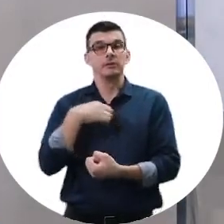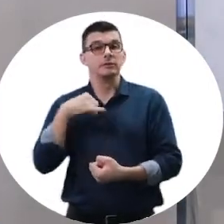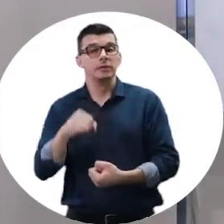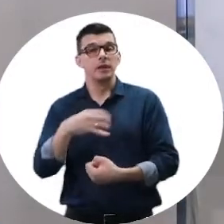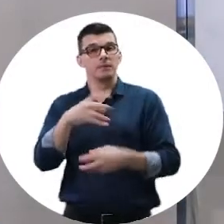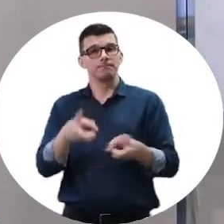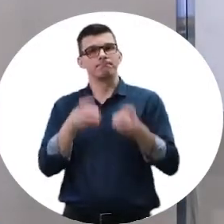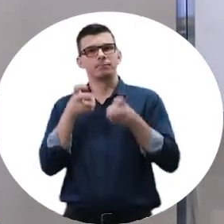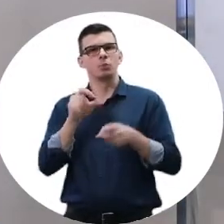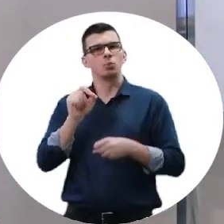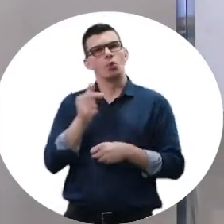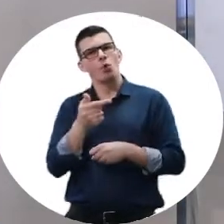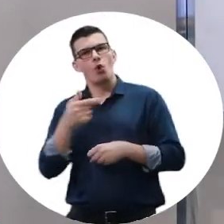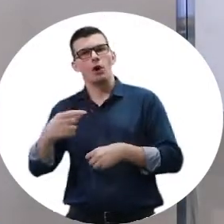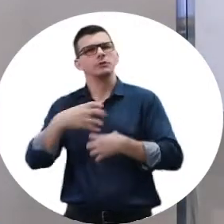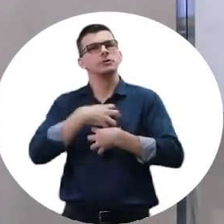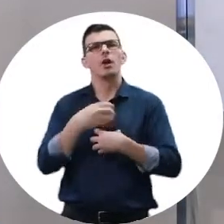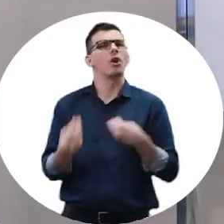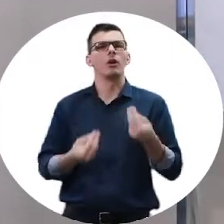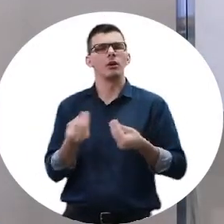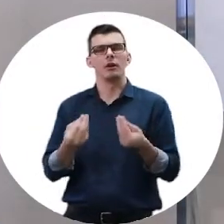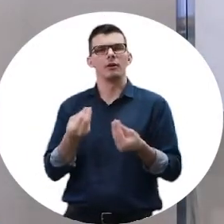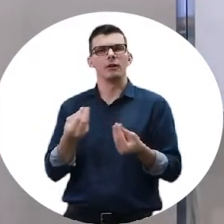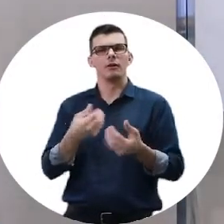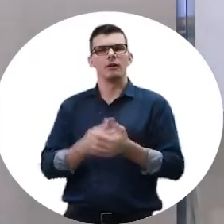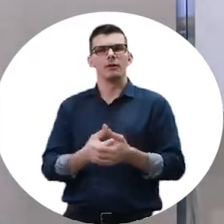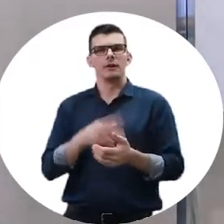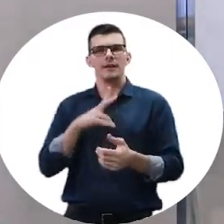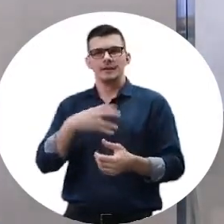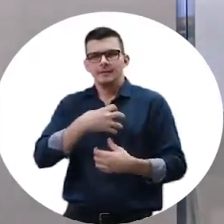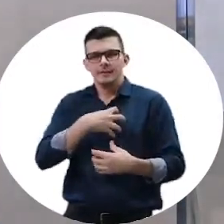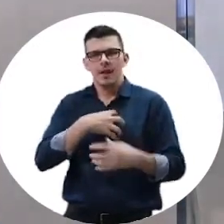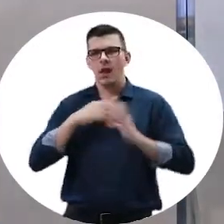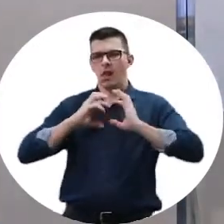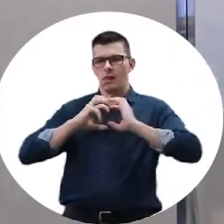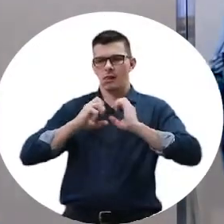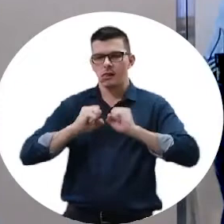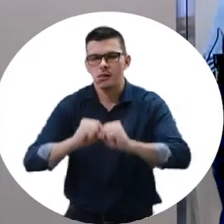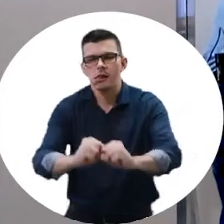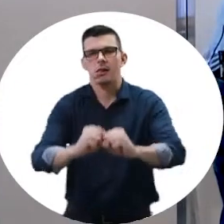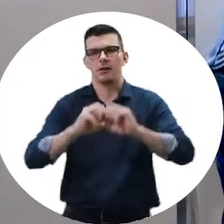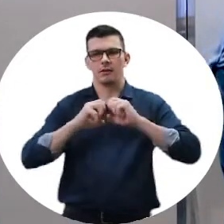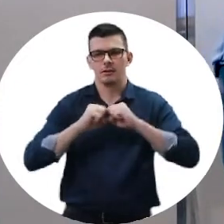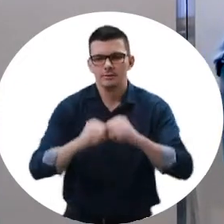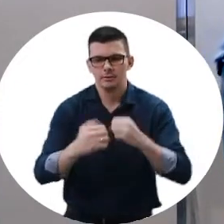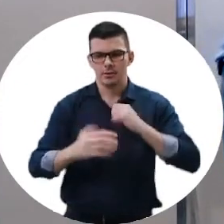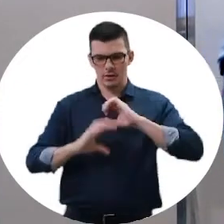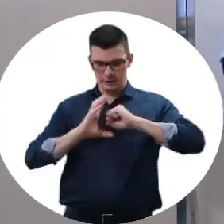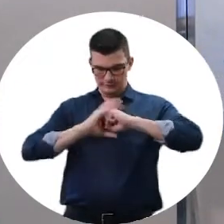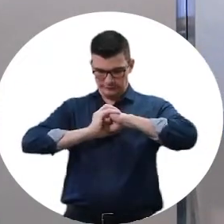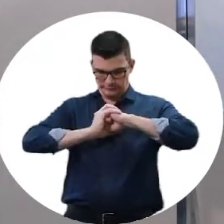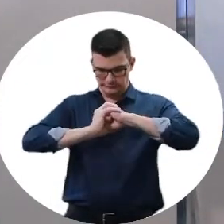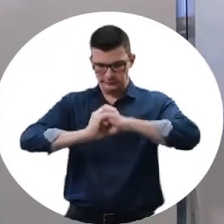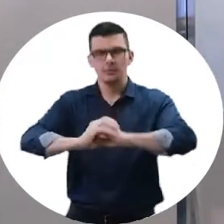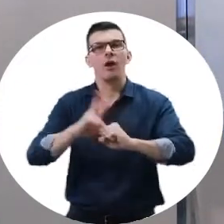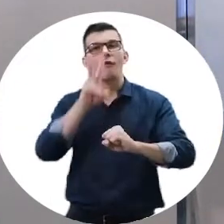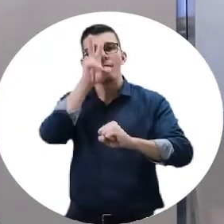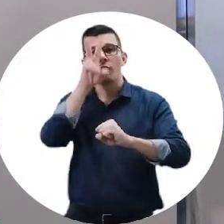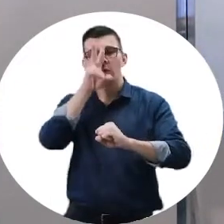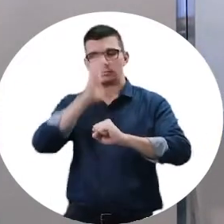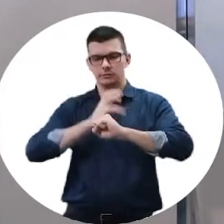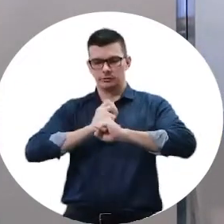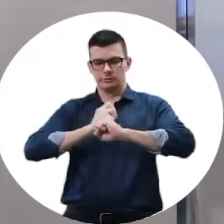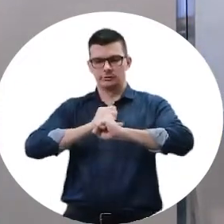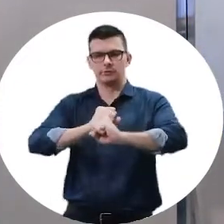menino daqui puxar aqui, esse daqui sente como? Ele sente a força puxando ele para lá. A força